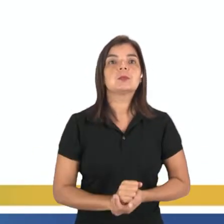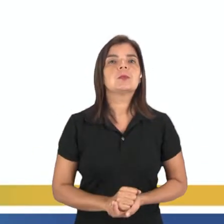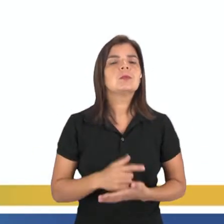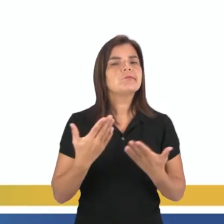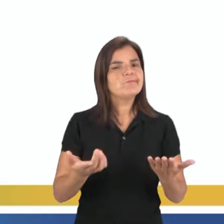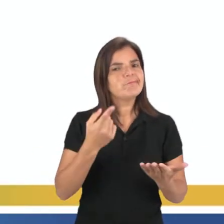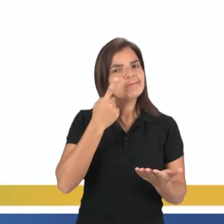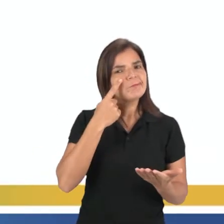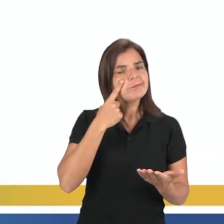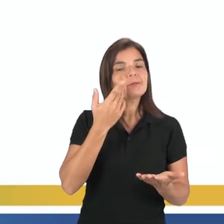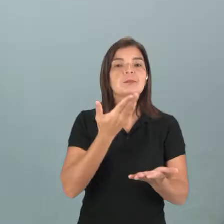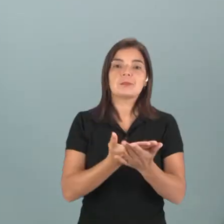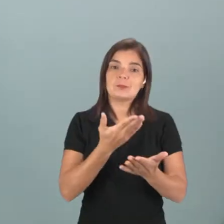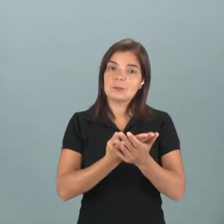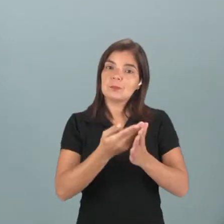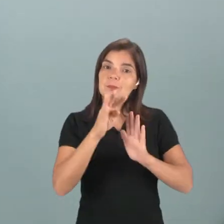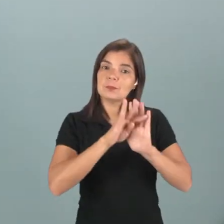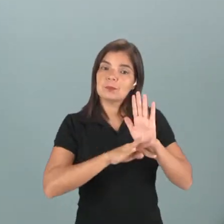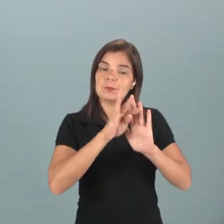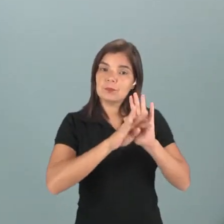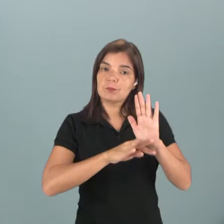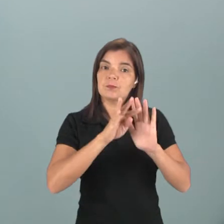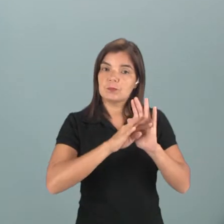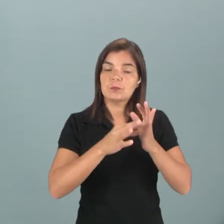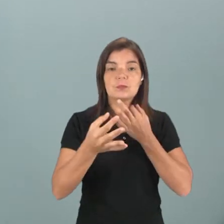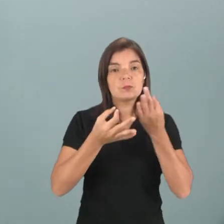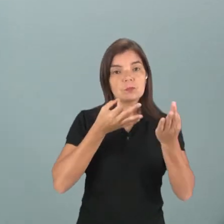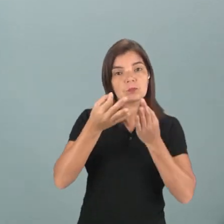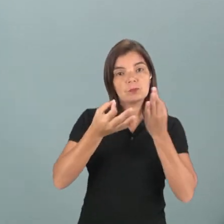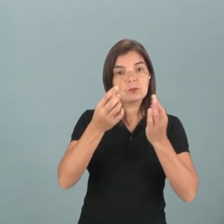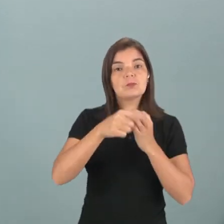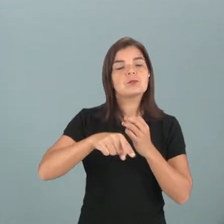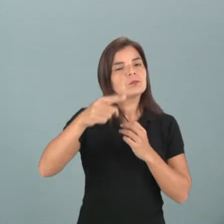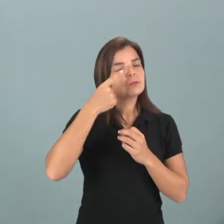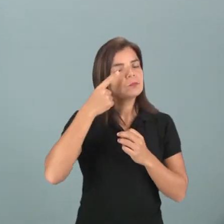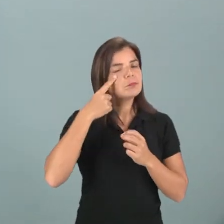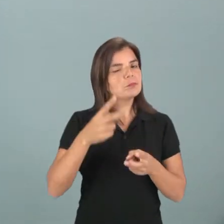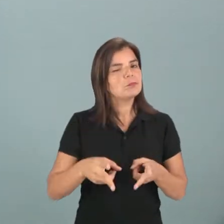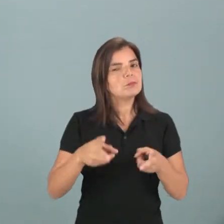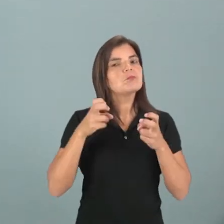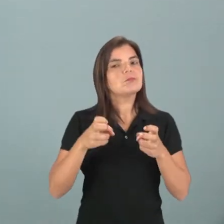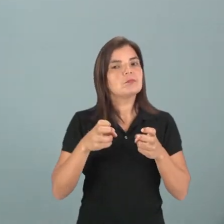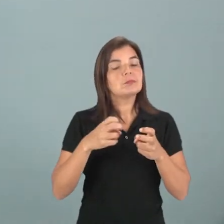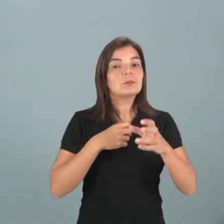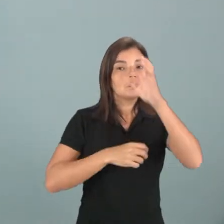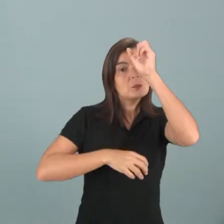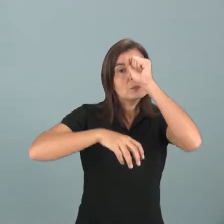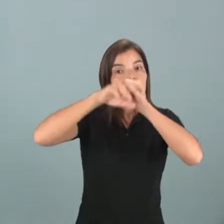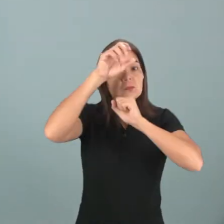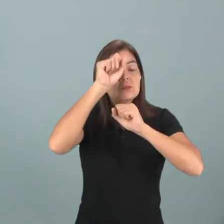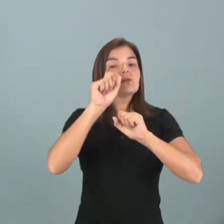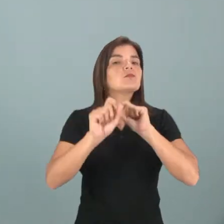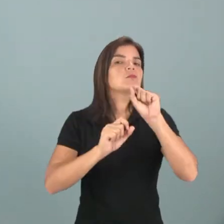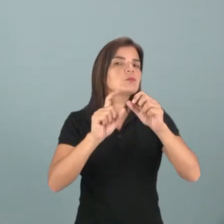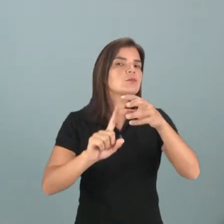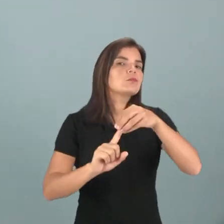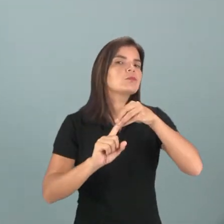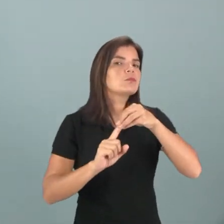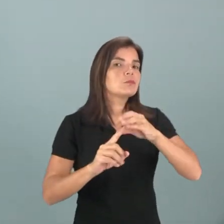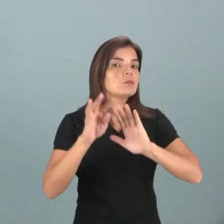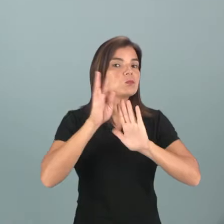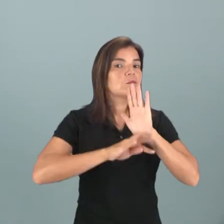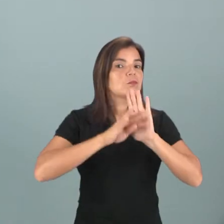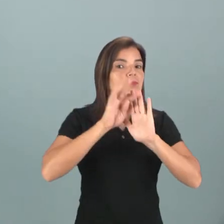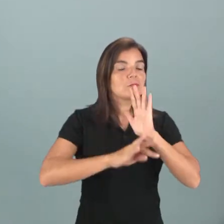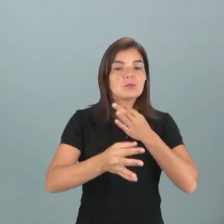específica. Vocês já estudaram os textos argumentativos e vocês perceberam, vocês aprenderam que o objetivo do